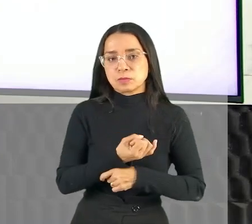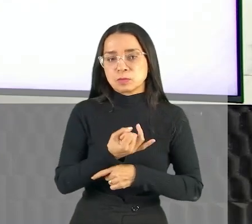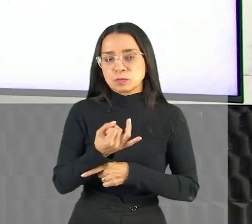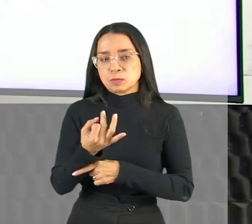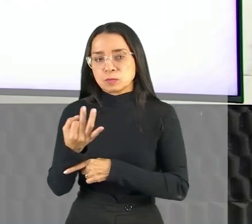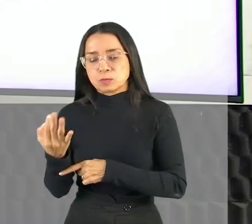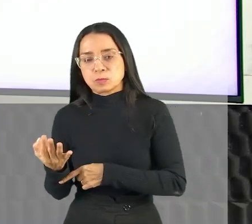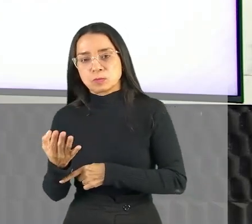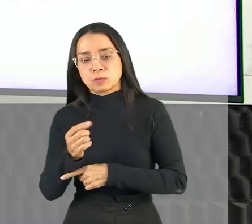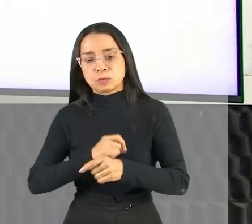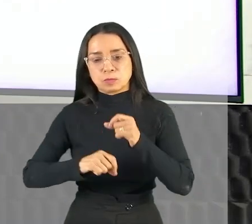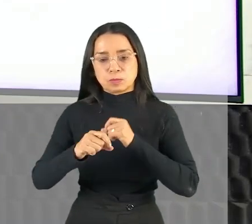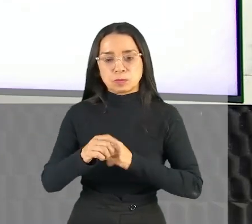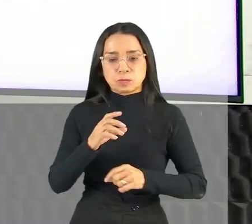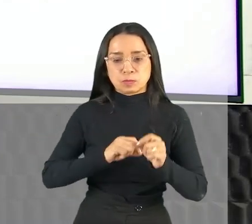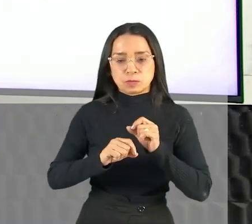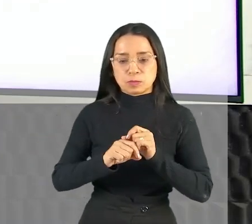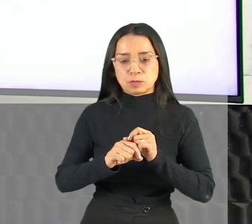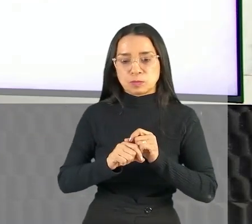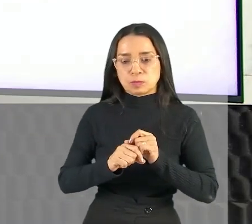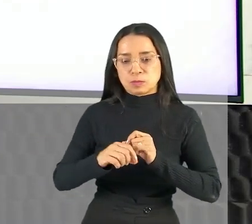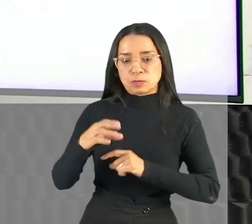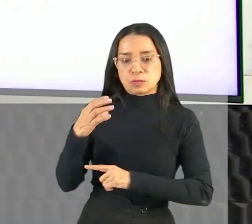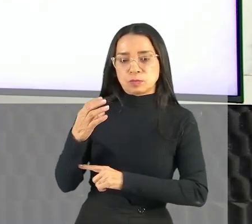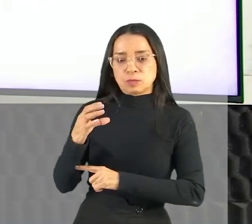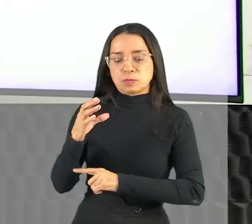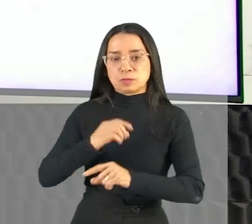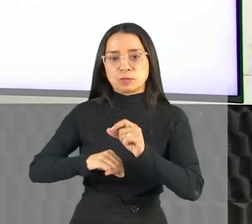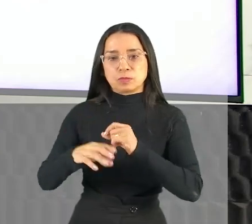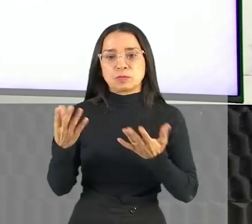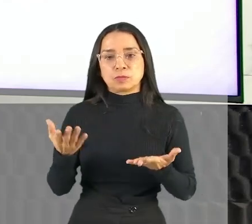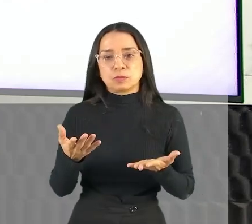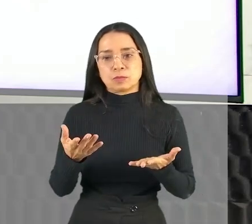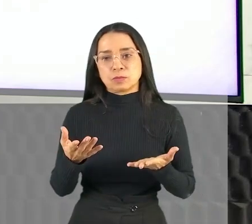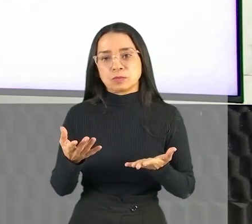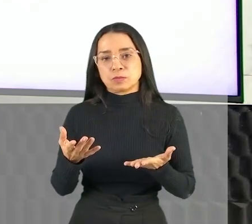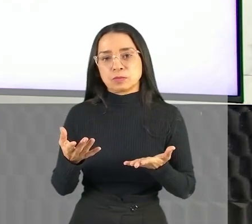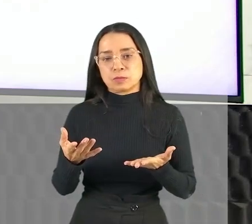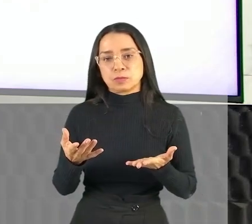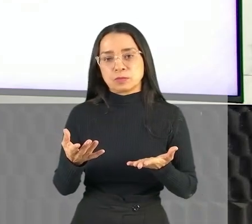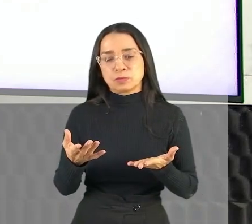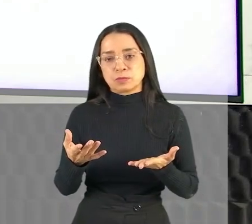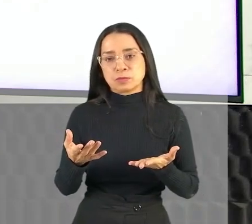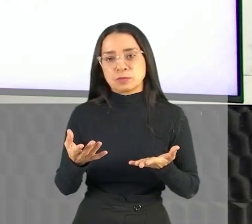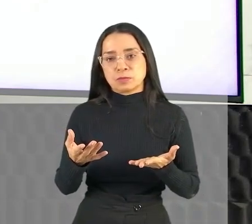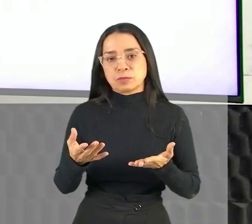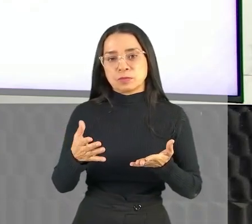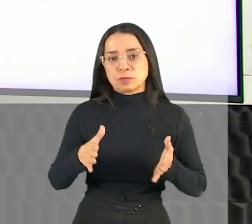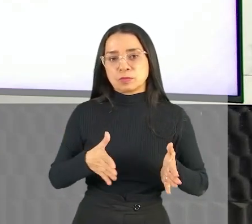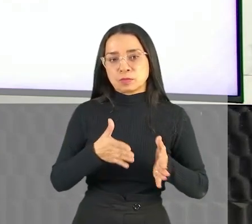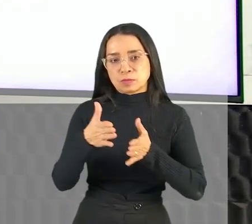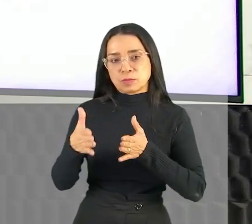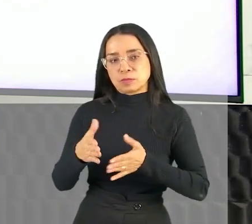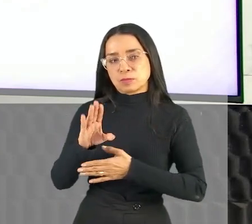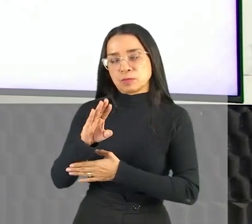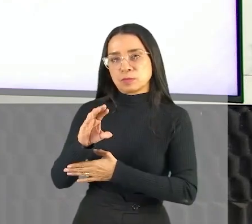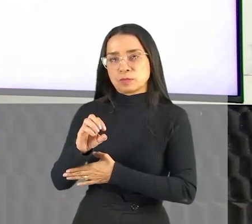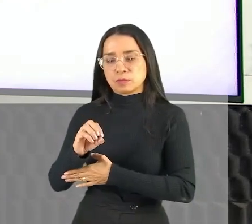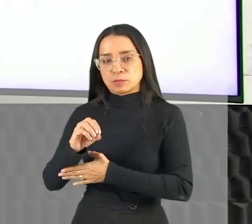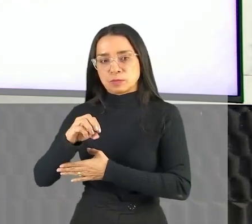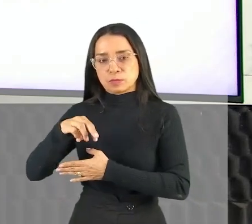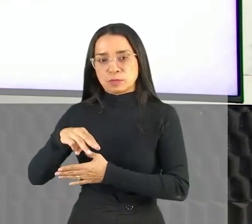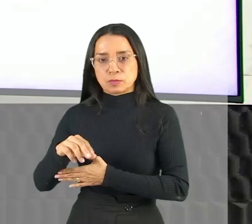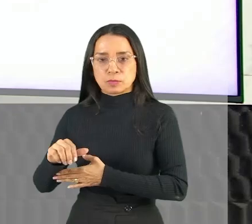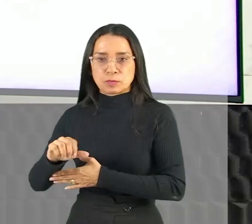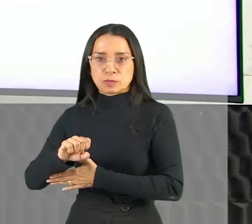de carbono, sequestrado pela fotossíntese, para a produção de biomassa, né? Então, à medida que a planta cresce, ela vai